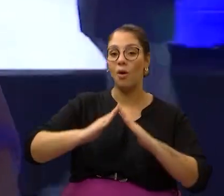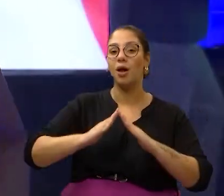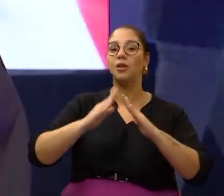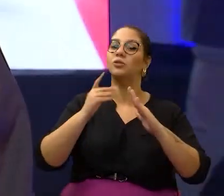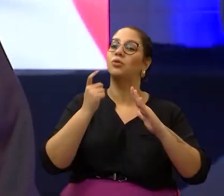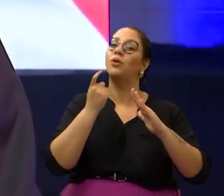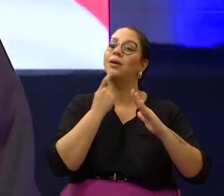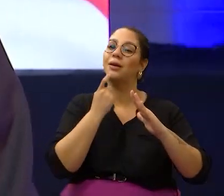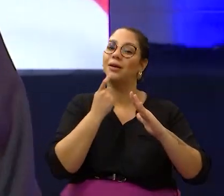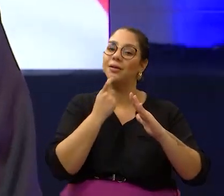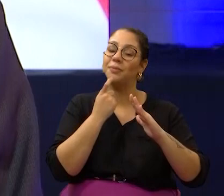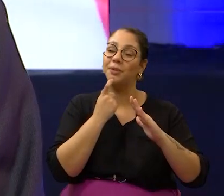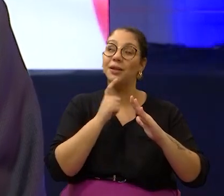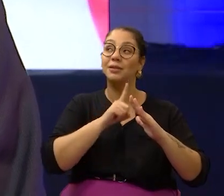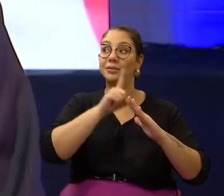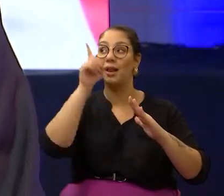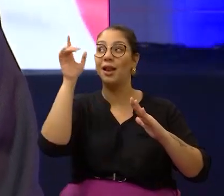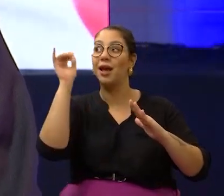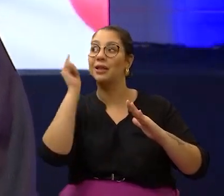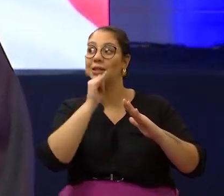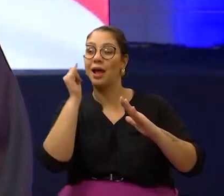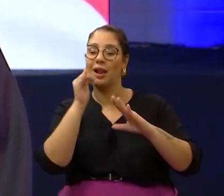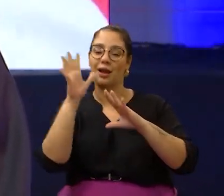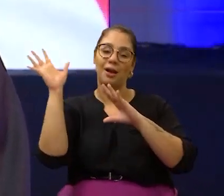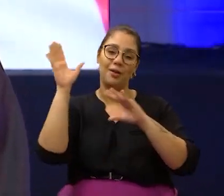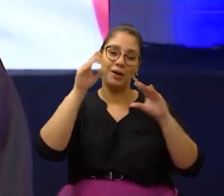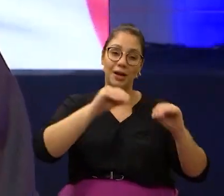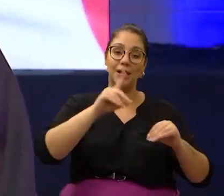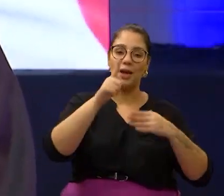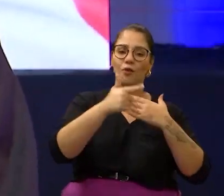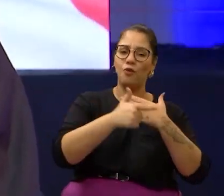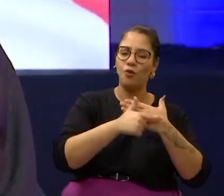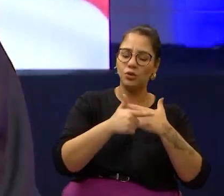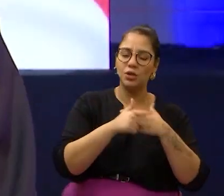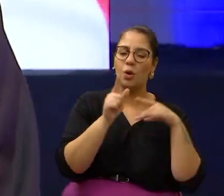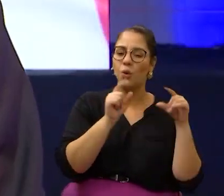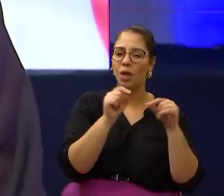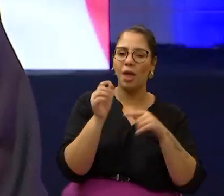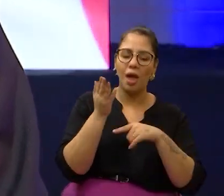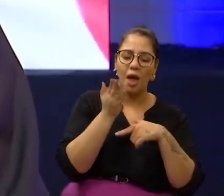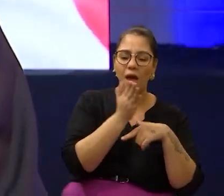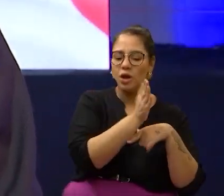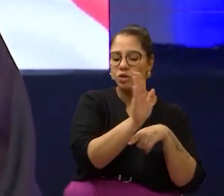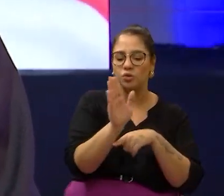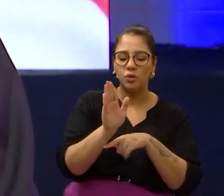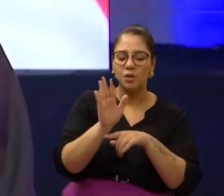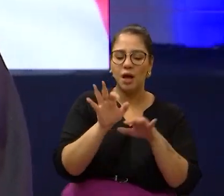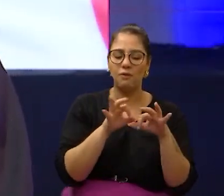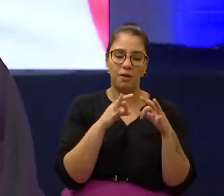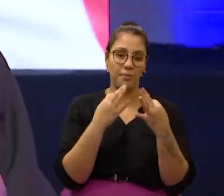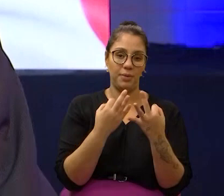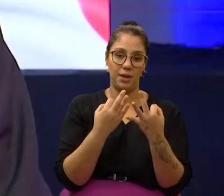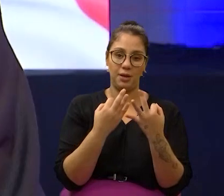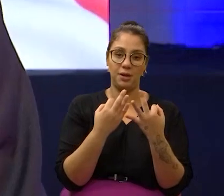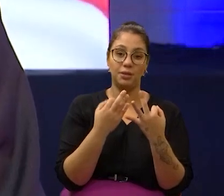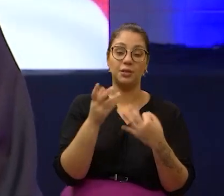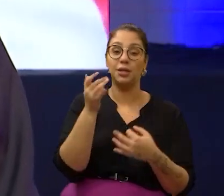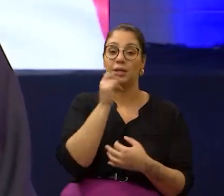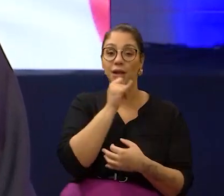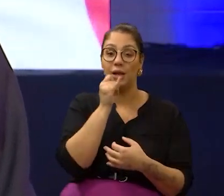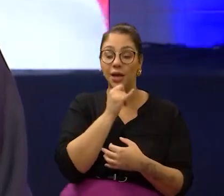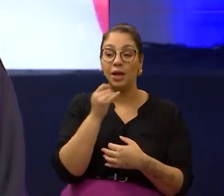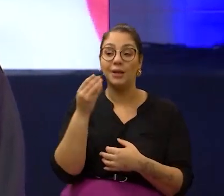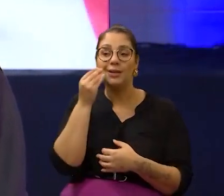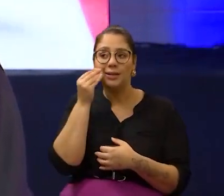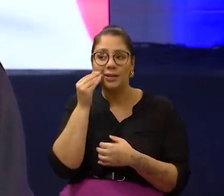de Campinas, que tinha um papel inicial de ajudar aquelas famílias italianas que vieram para o Brasil